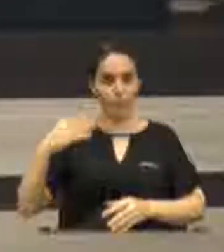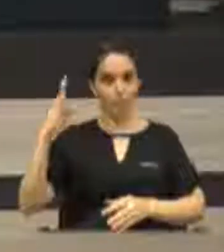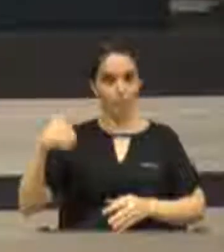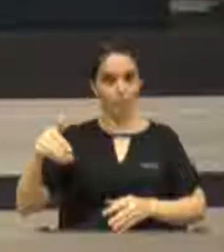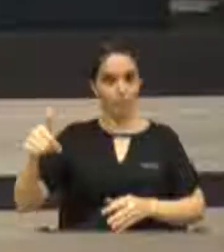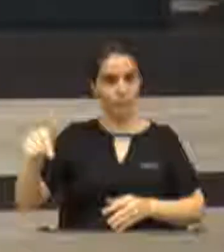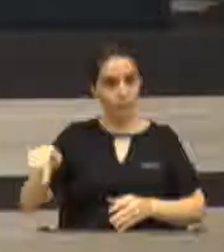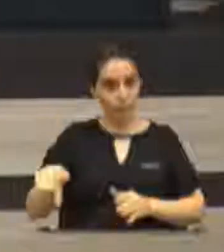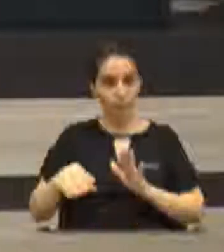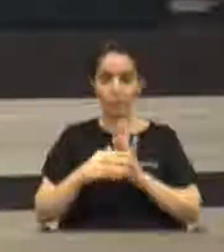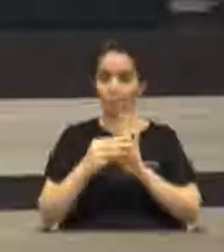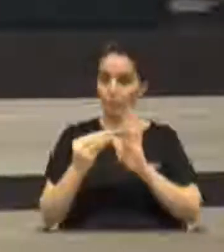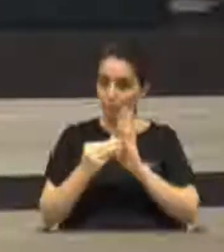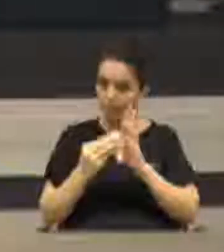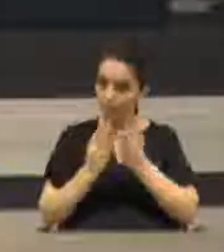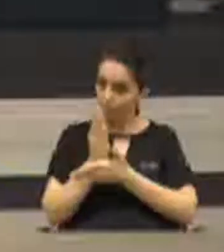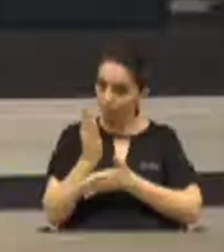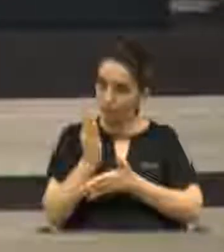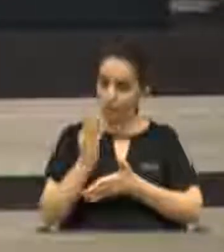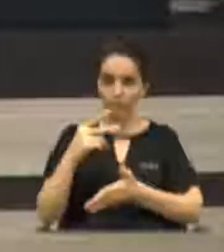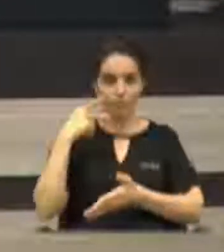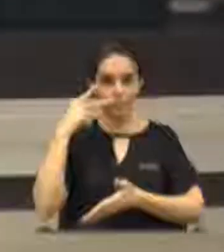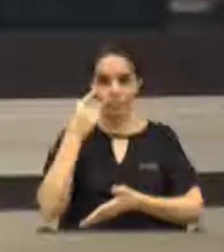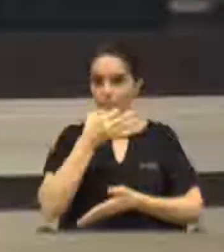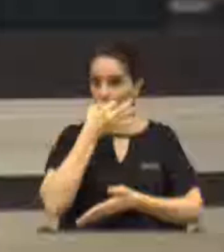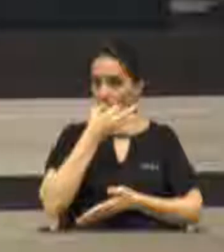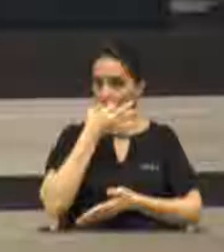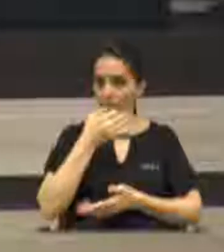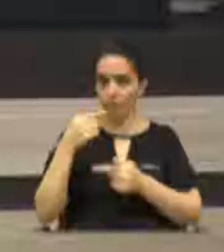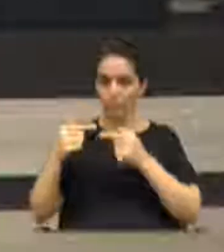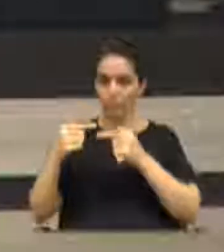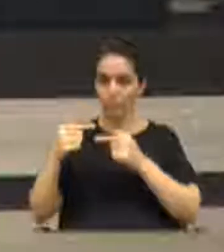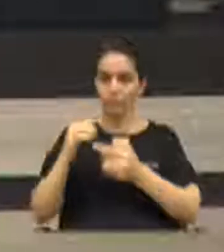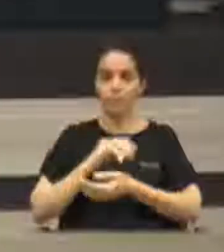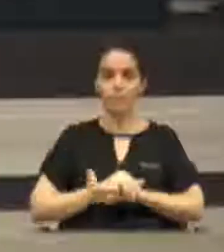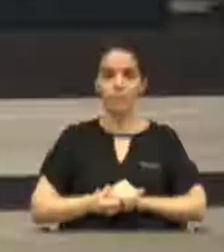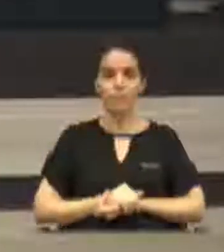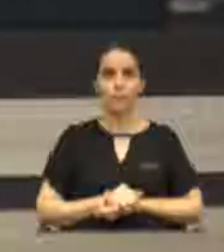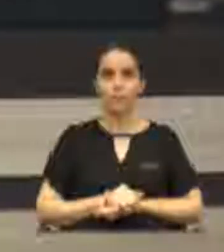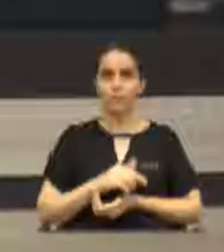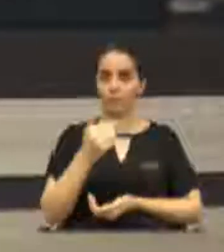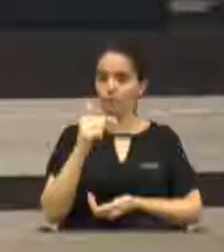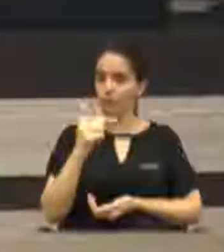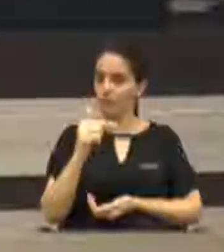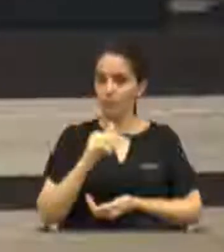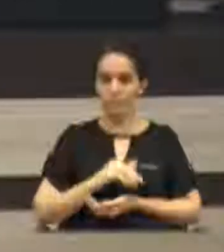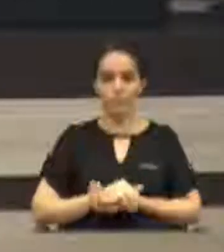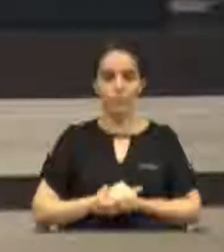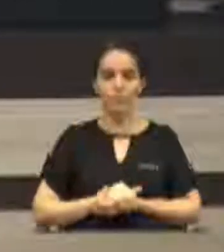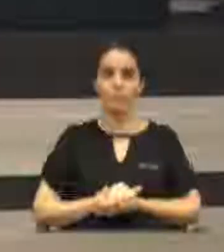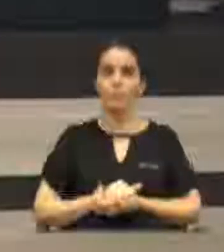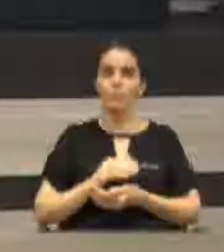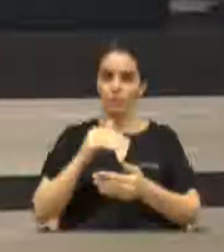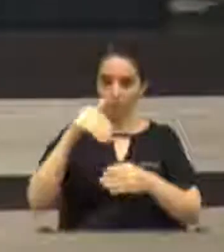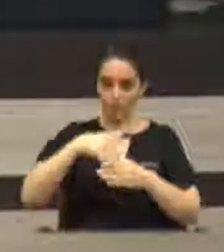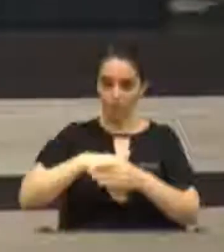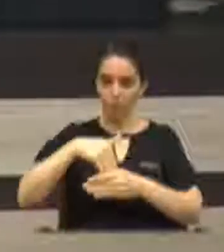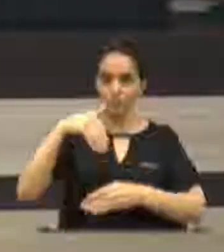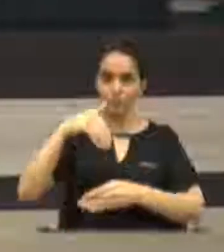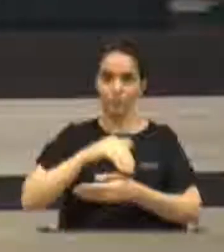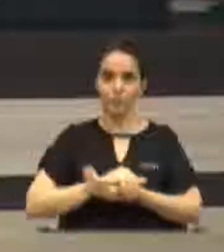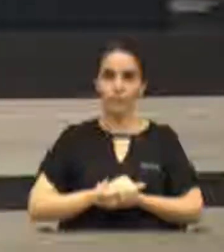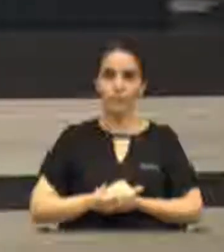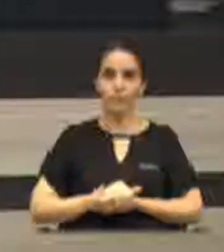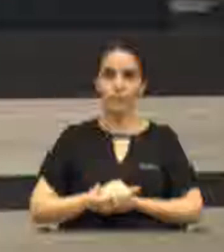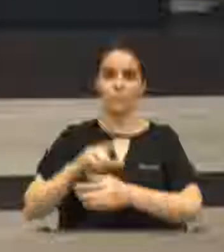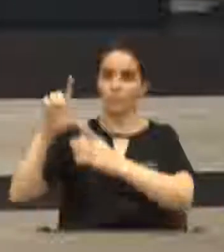293/2017 com a emenda aprovada. Algum vereador deseja discutir? Não havendo, vai à votação. E